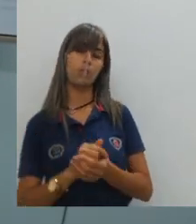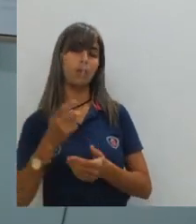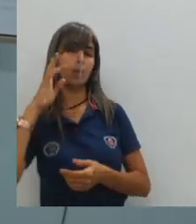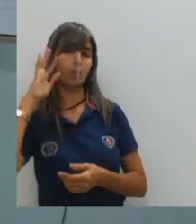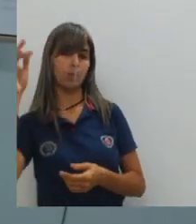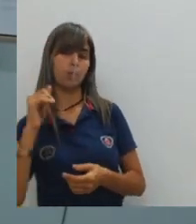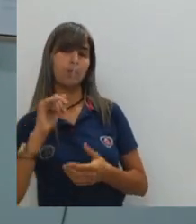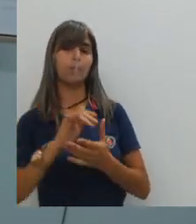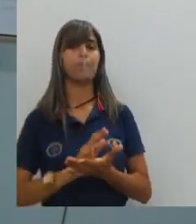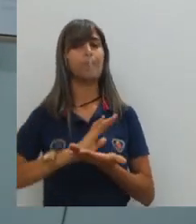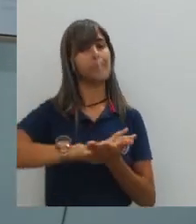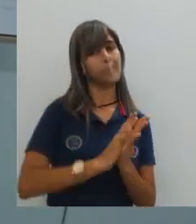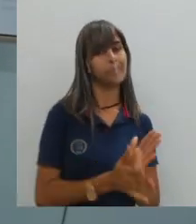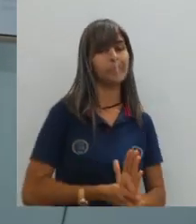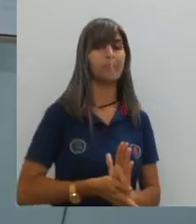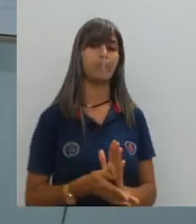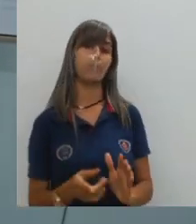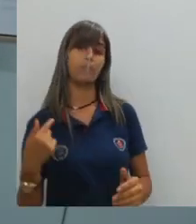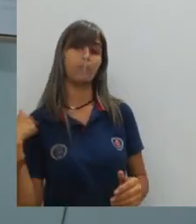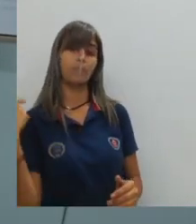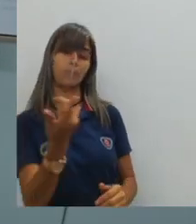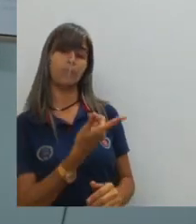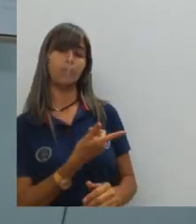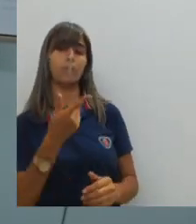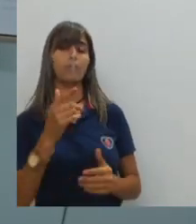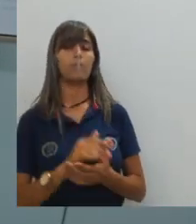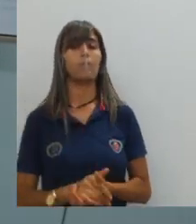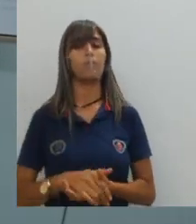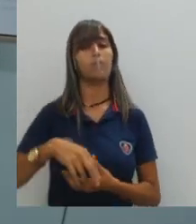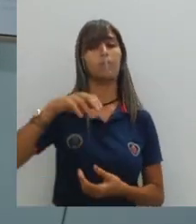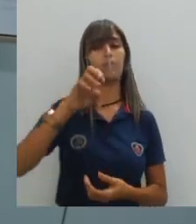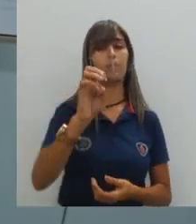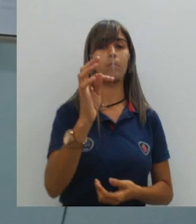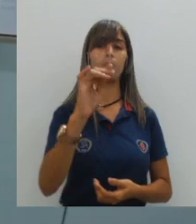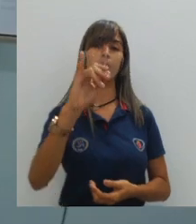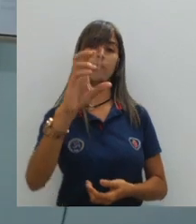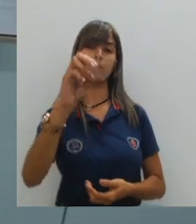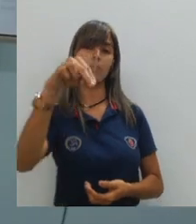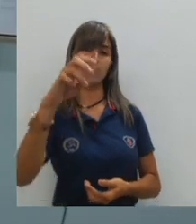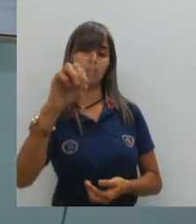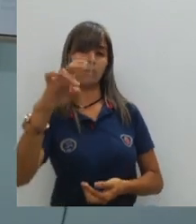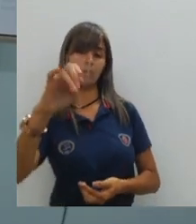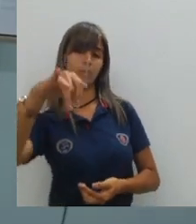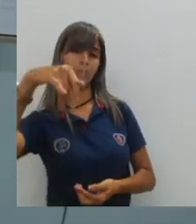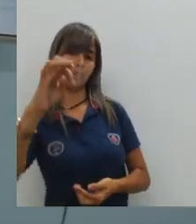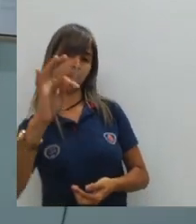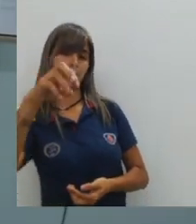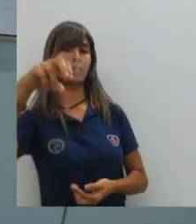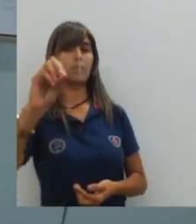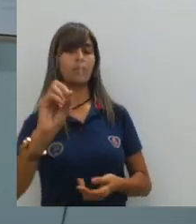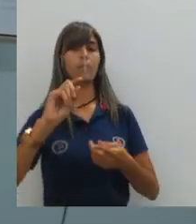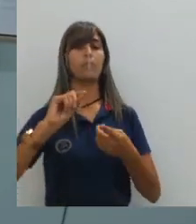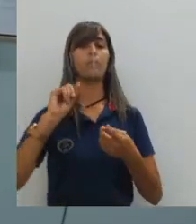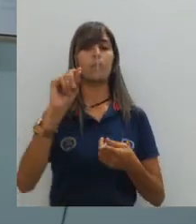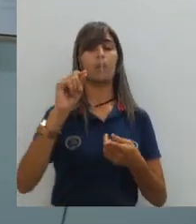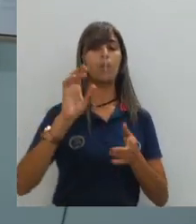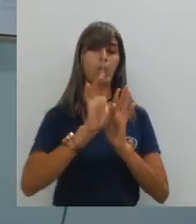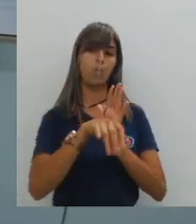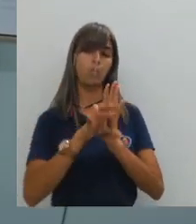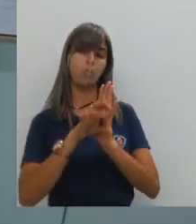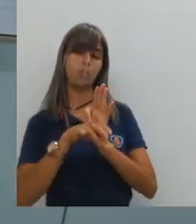ideologia e xenofobia. Então a gente vai ter o que a gente chama aqui de etnocentrismo. Gente, etnocentrismo é o